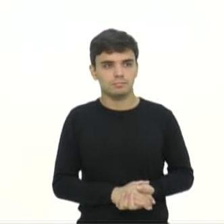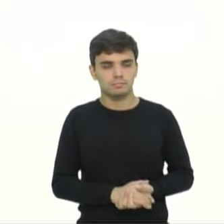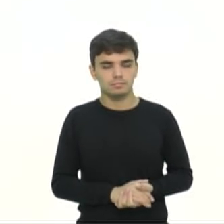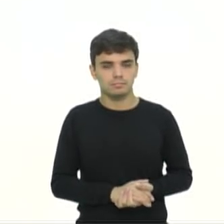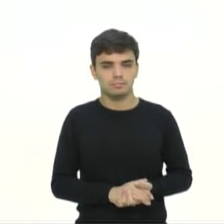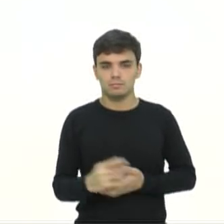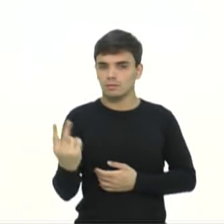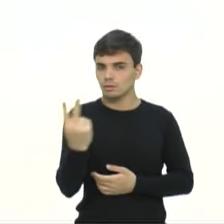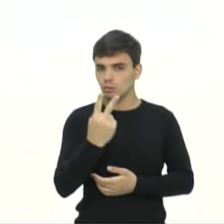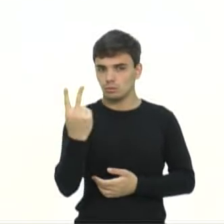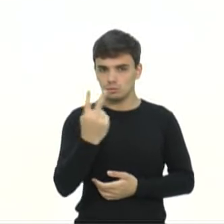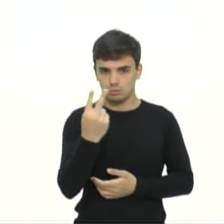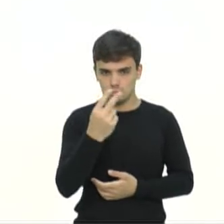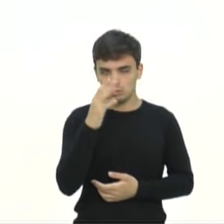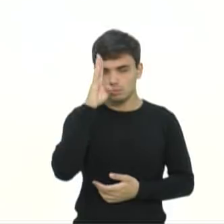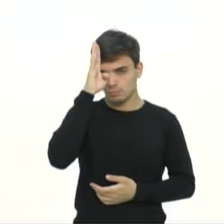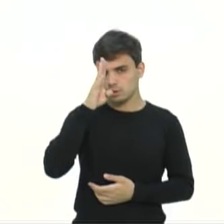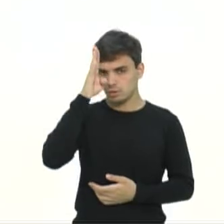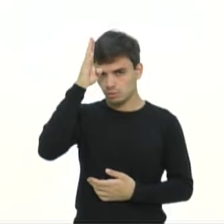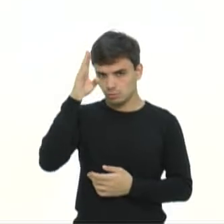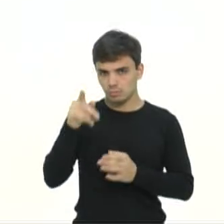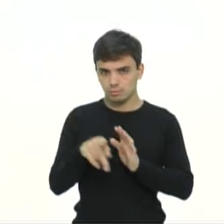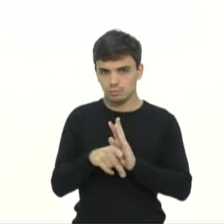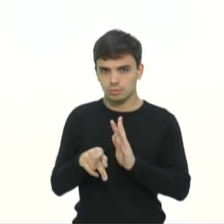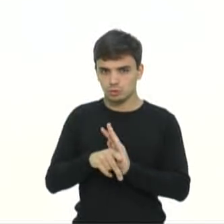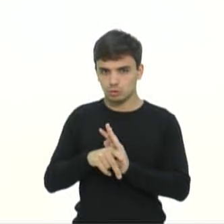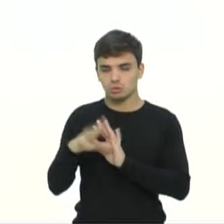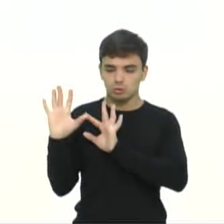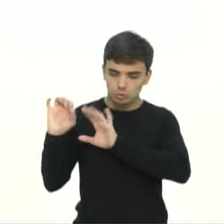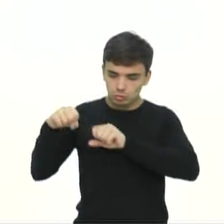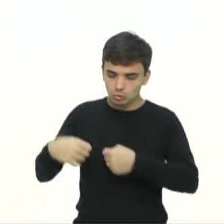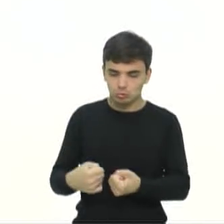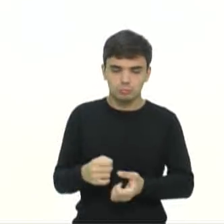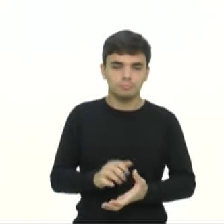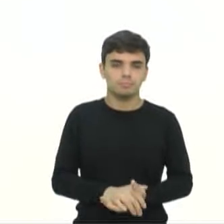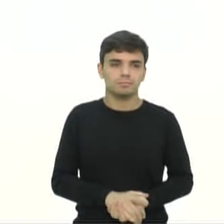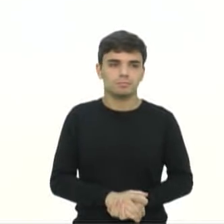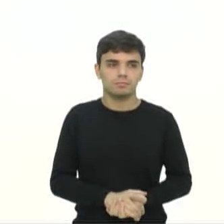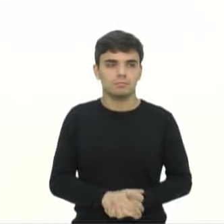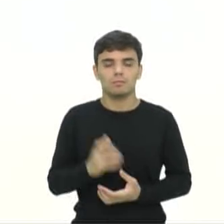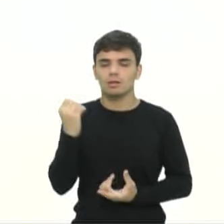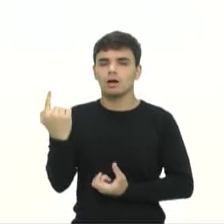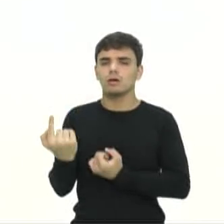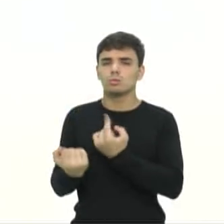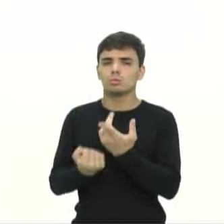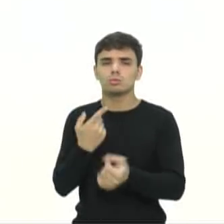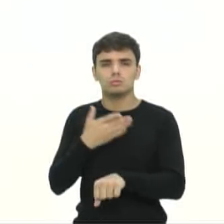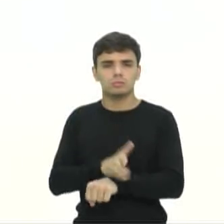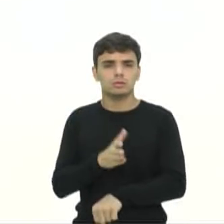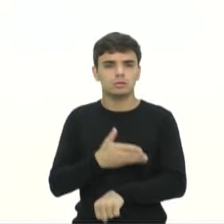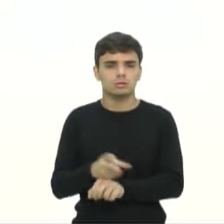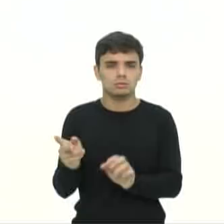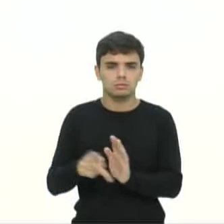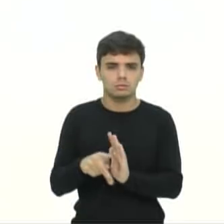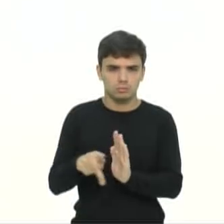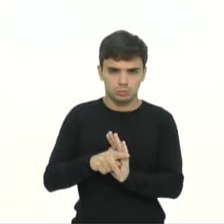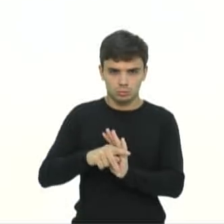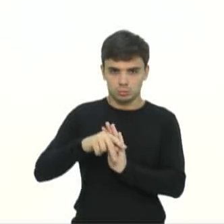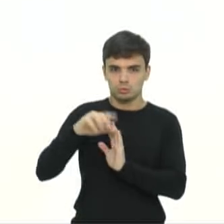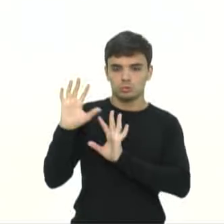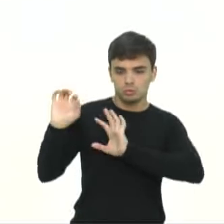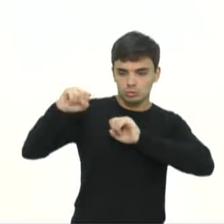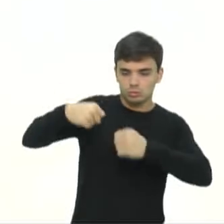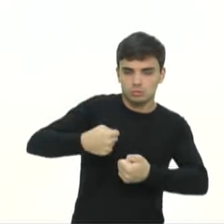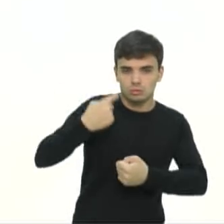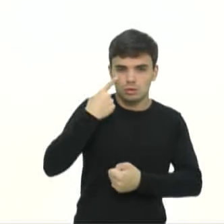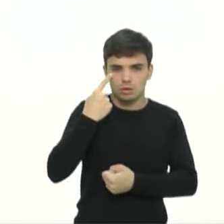Kyoei. São os dois princípios do judô. Então, alguns praticantes de judô acreditam que o ceder para